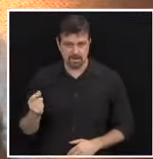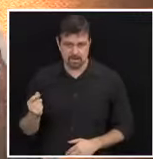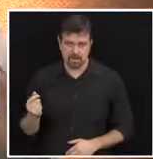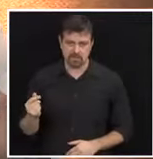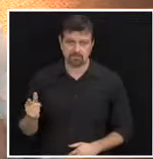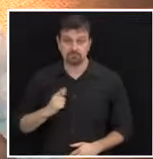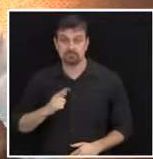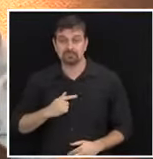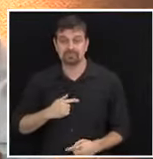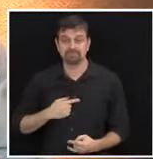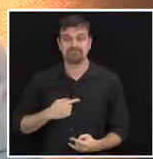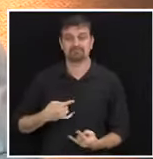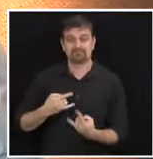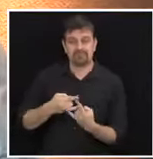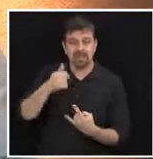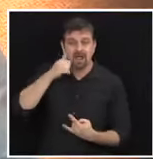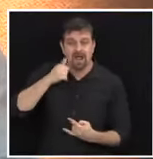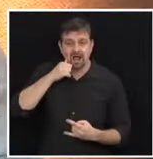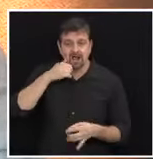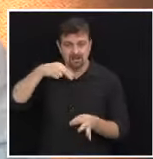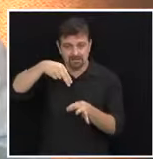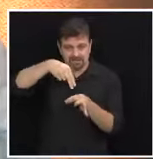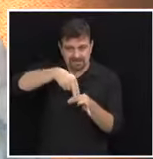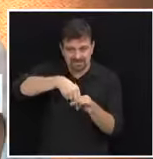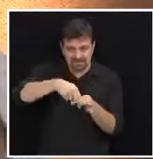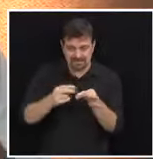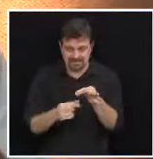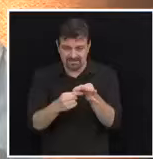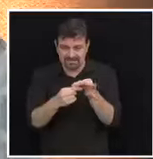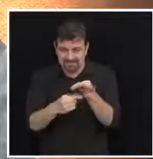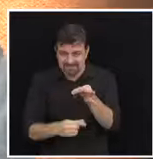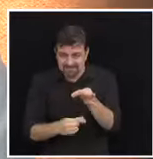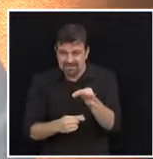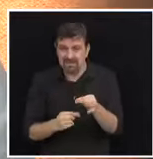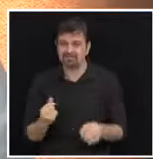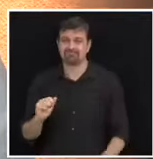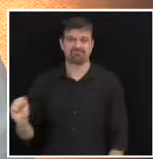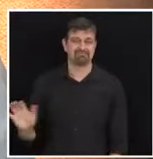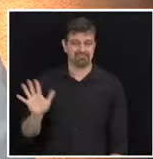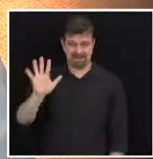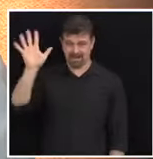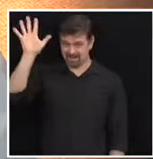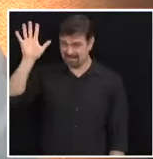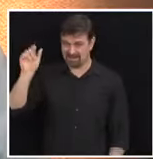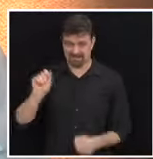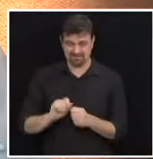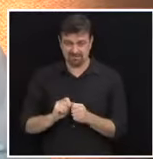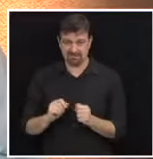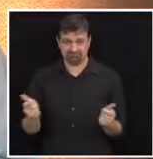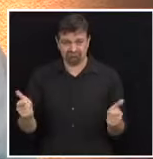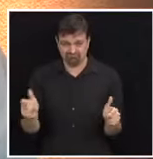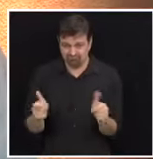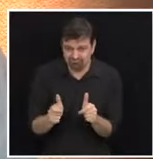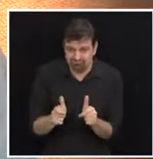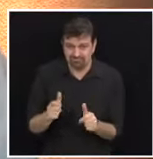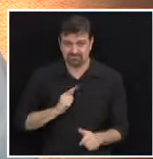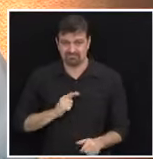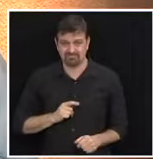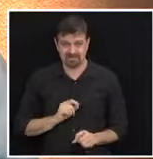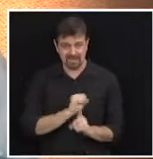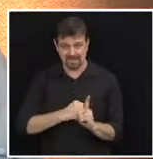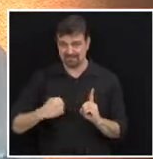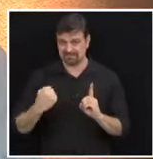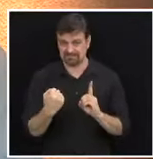O feminino, ele tem um custo maior, a própria produção dele globalmente é menor e ele tem uma